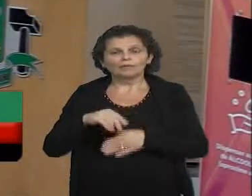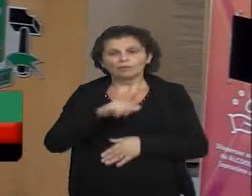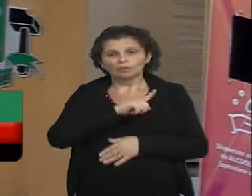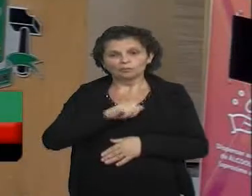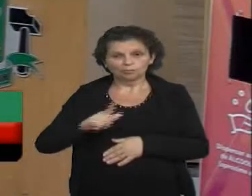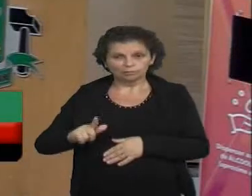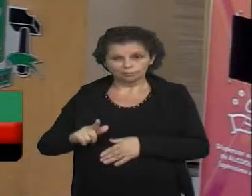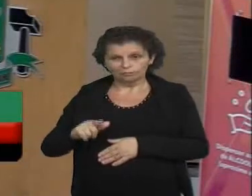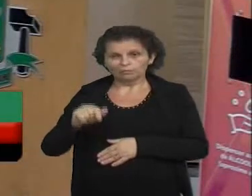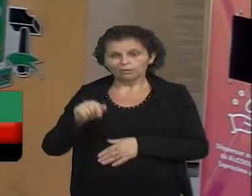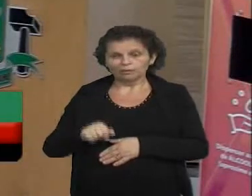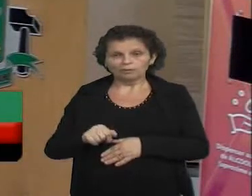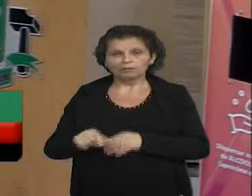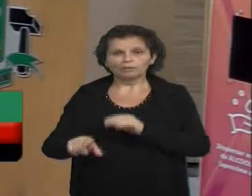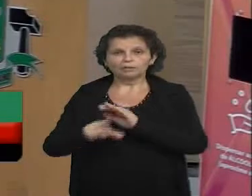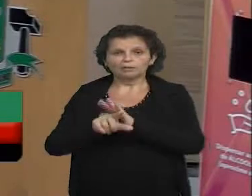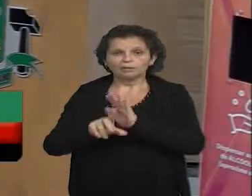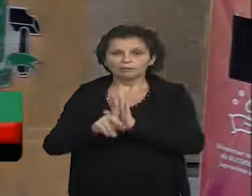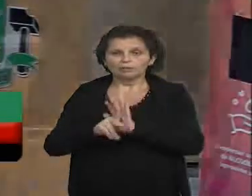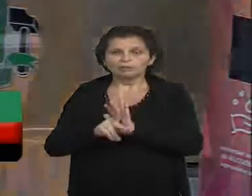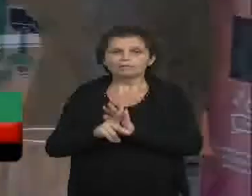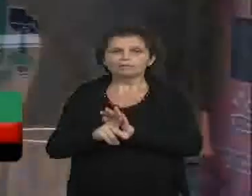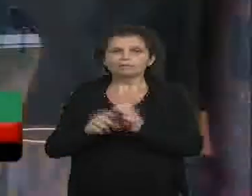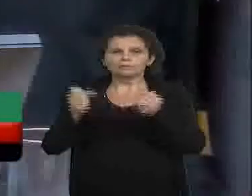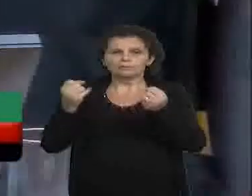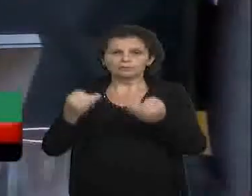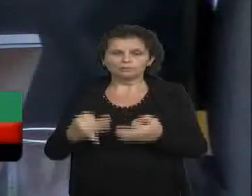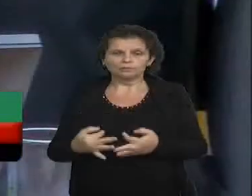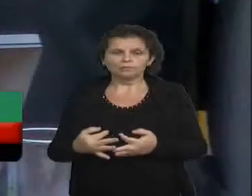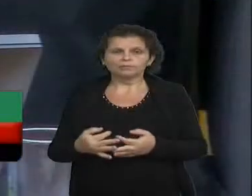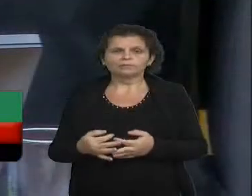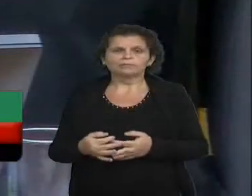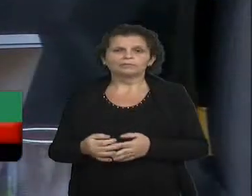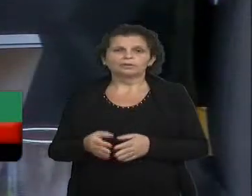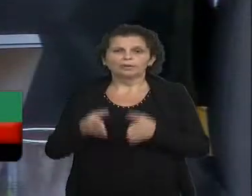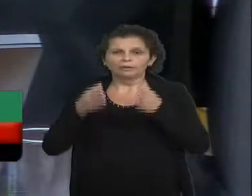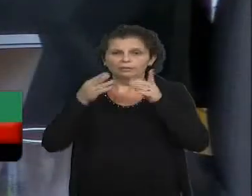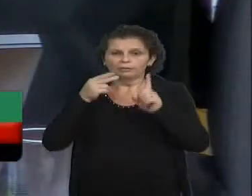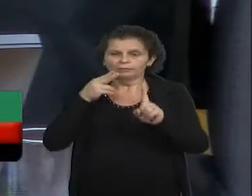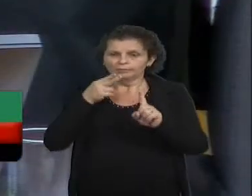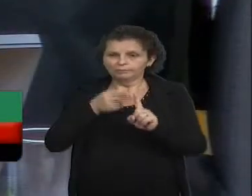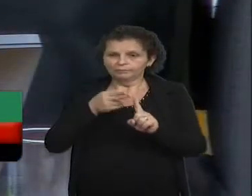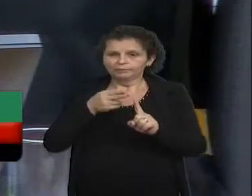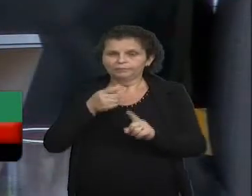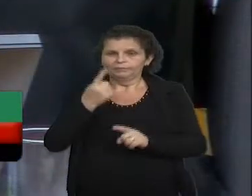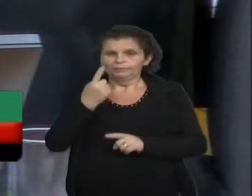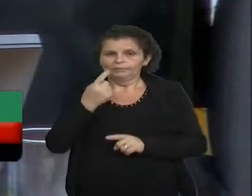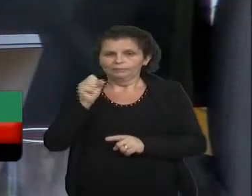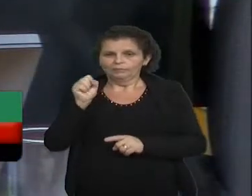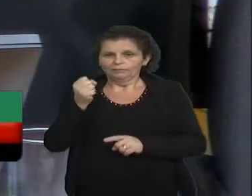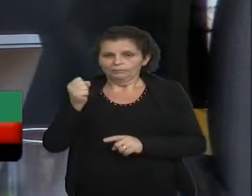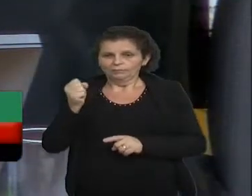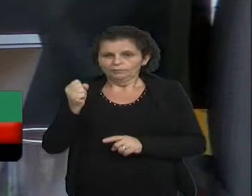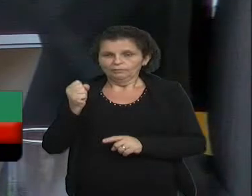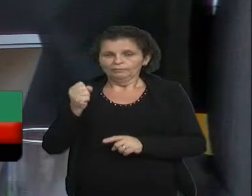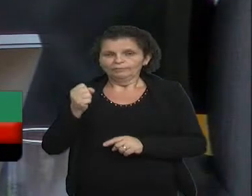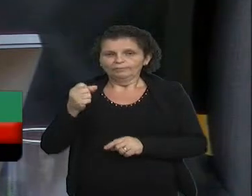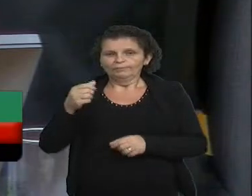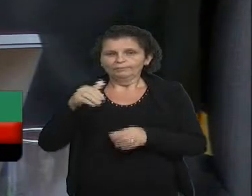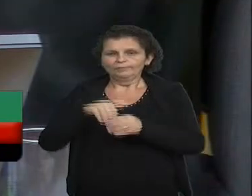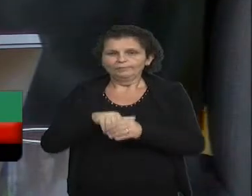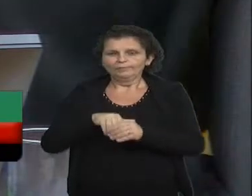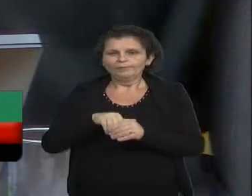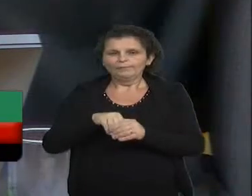na Casa de Leis acabou de explicar aos vereadores referente ao veto 118 que está em